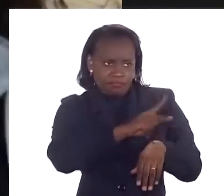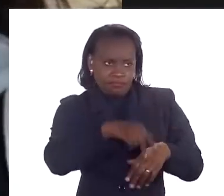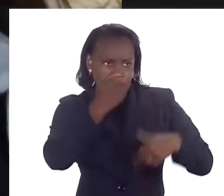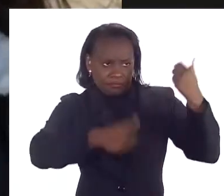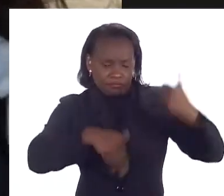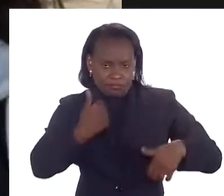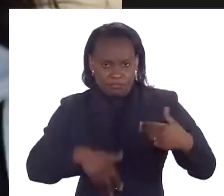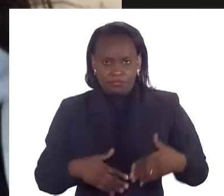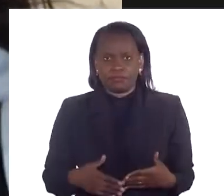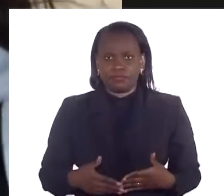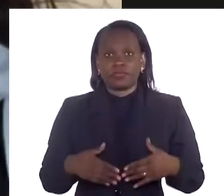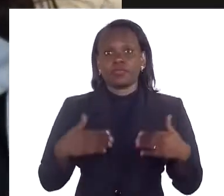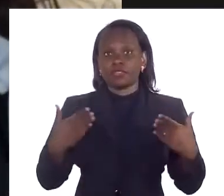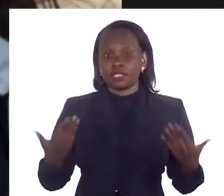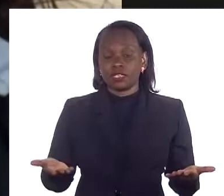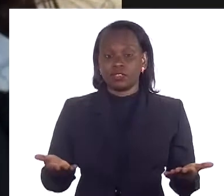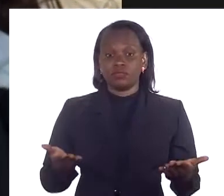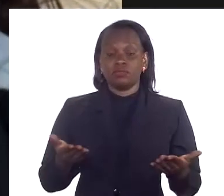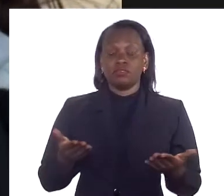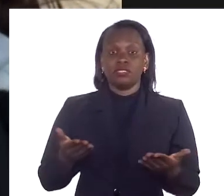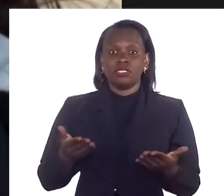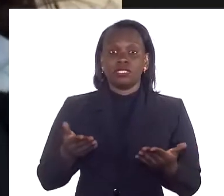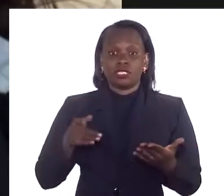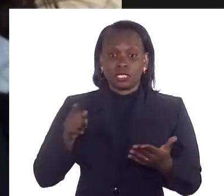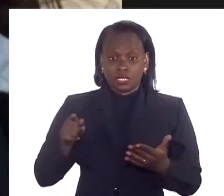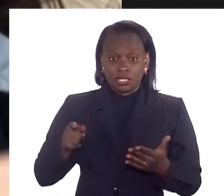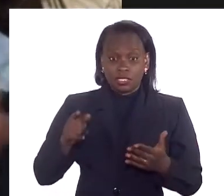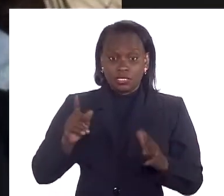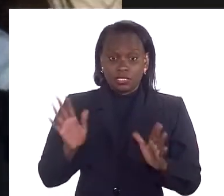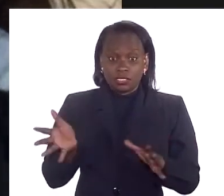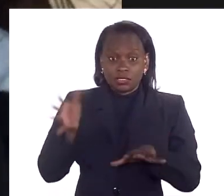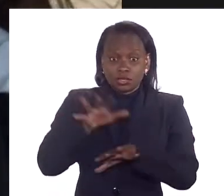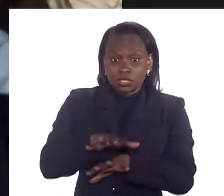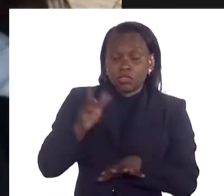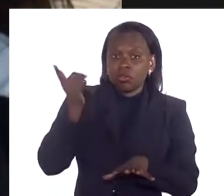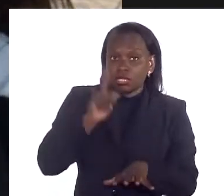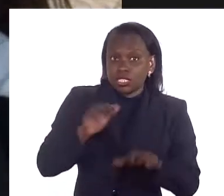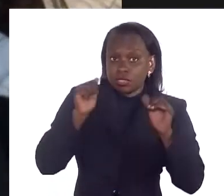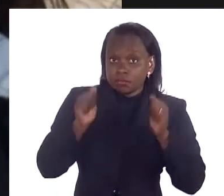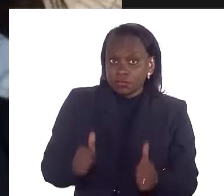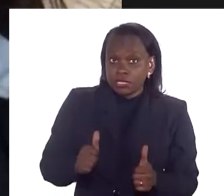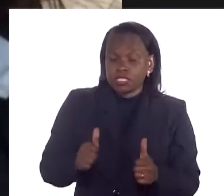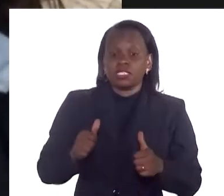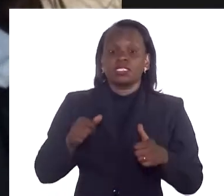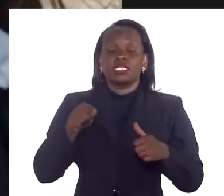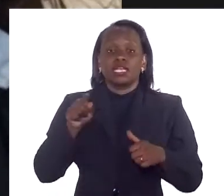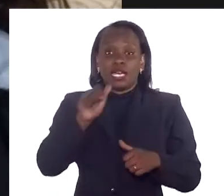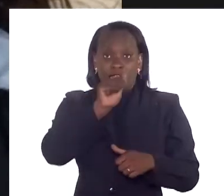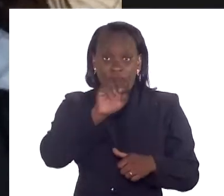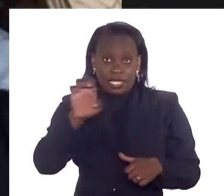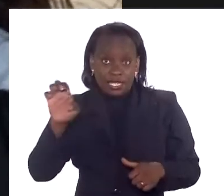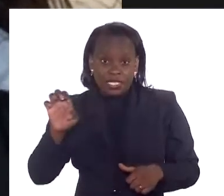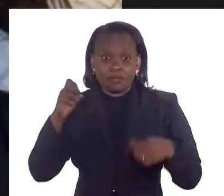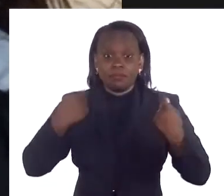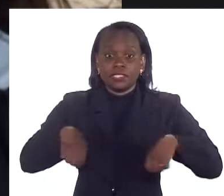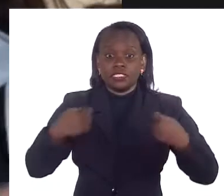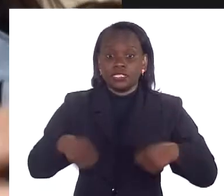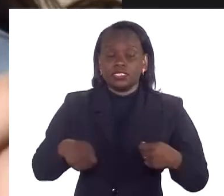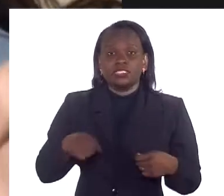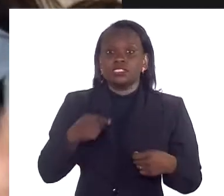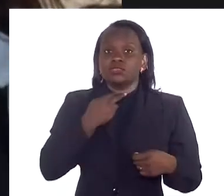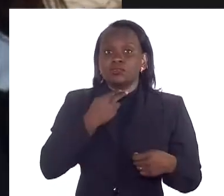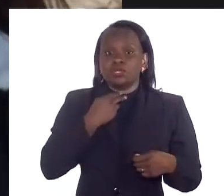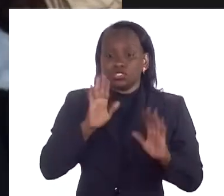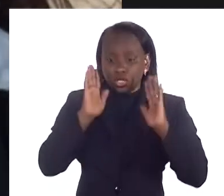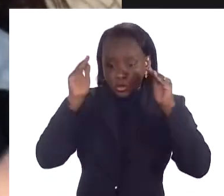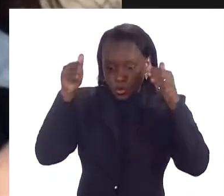atendimento individualizado com o aluno. Então, para que o processo de inclusão consiga acontecer, o atendimento educacional especializado ele